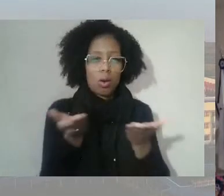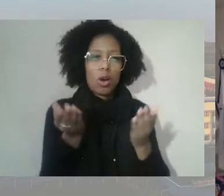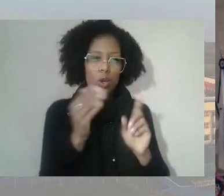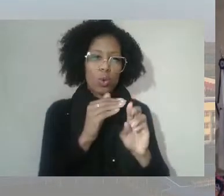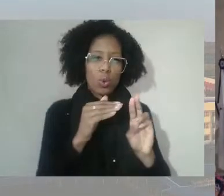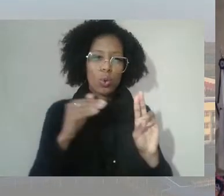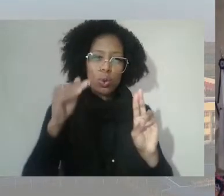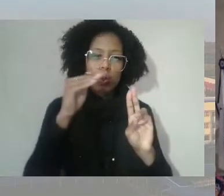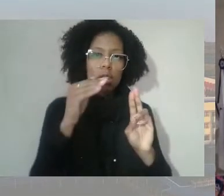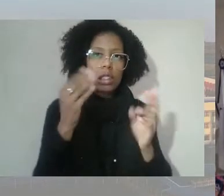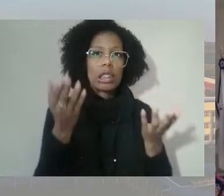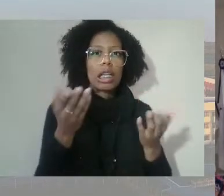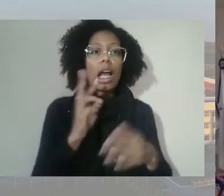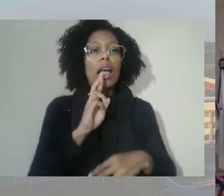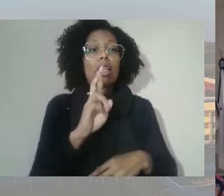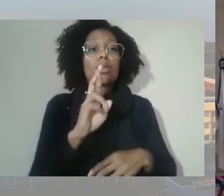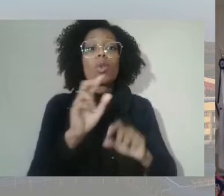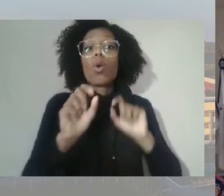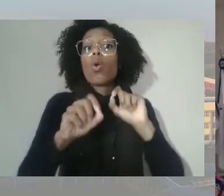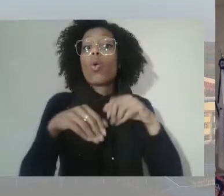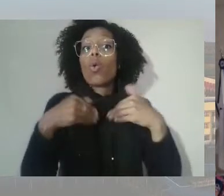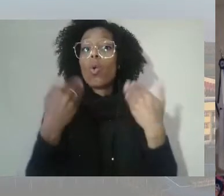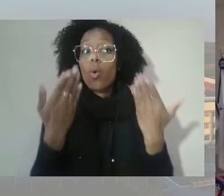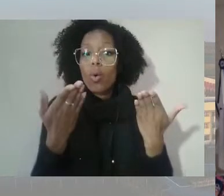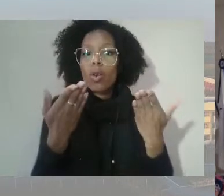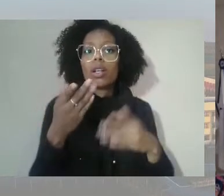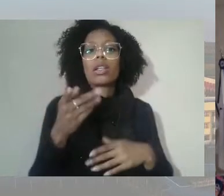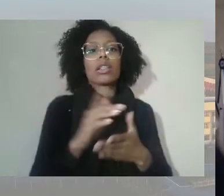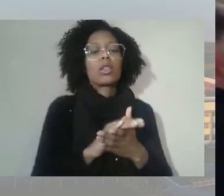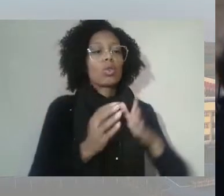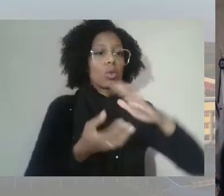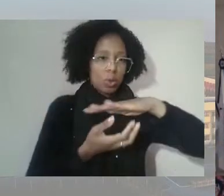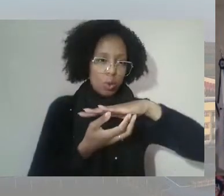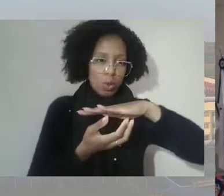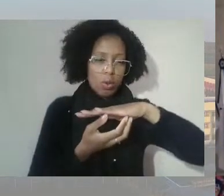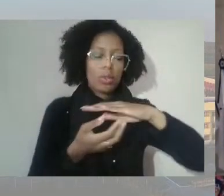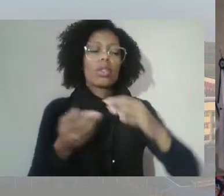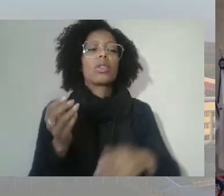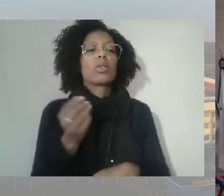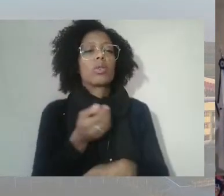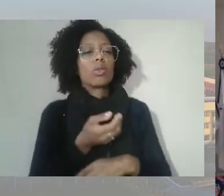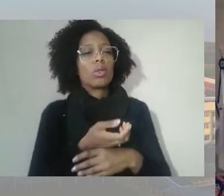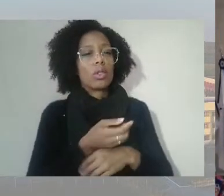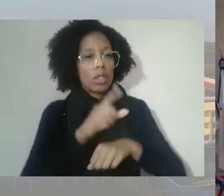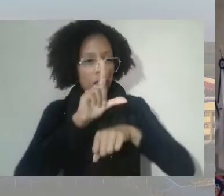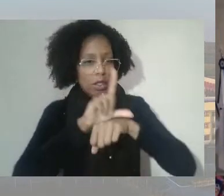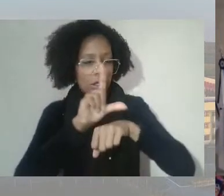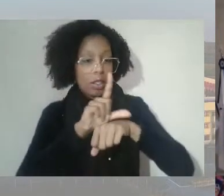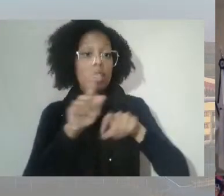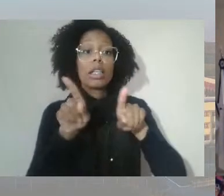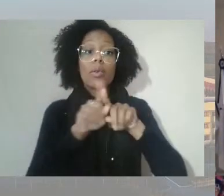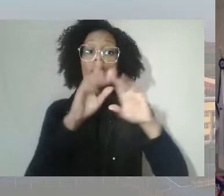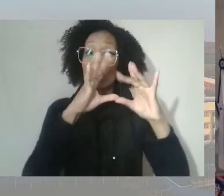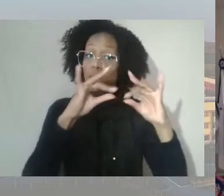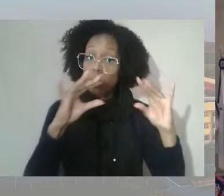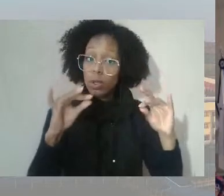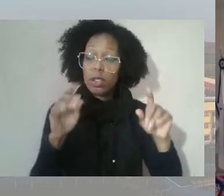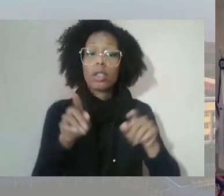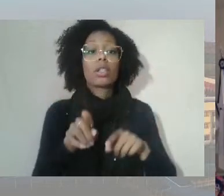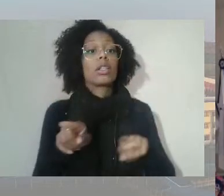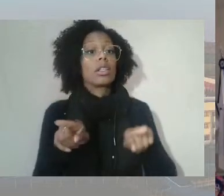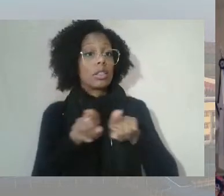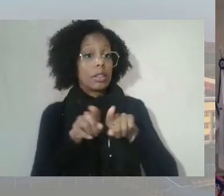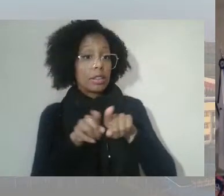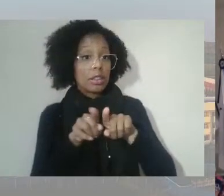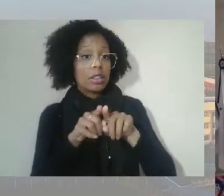a resposta, né, da direção de campus de Santana do Livramento, de Jaguarão, dos conselheiros do